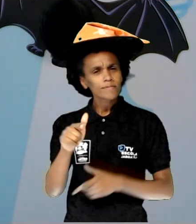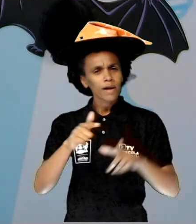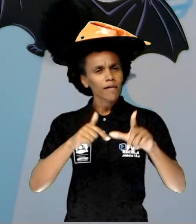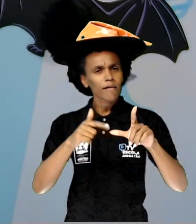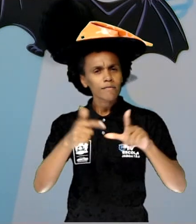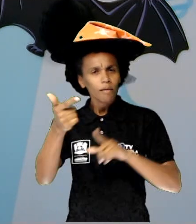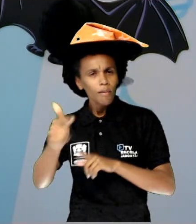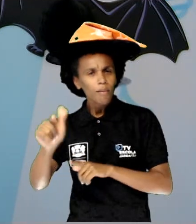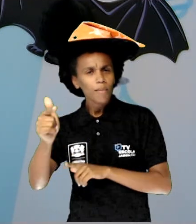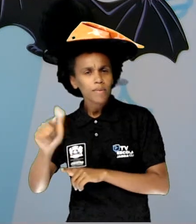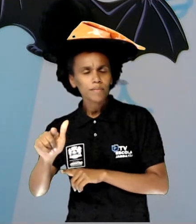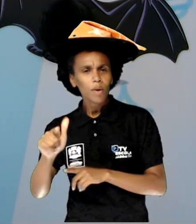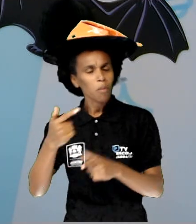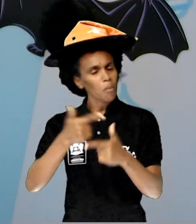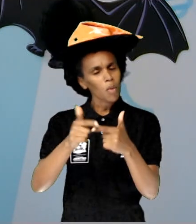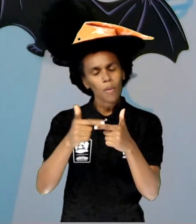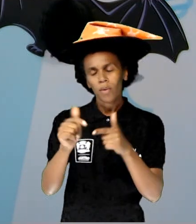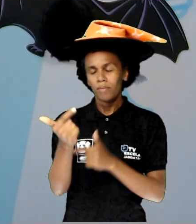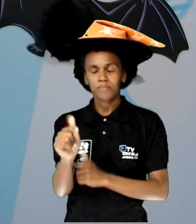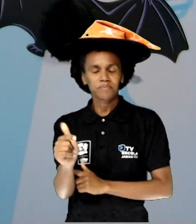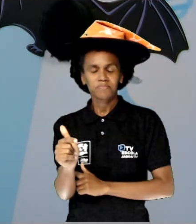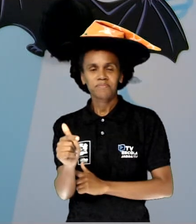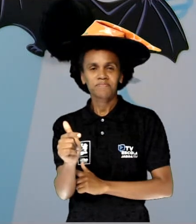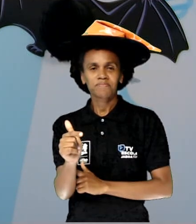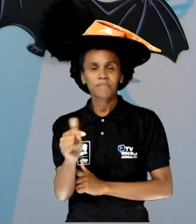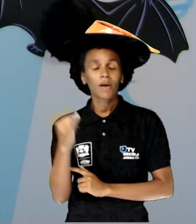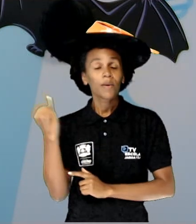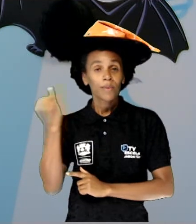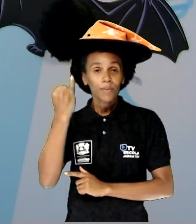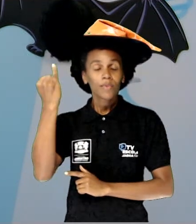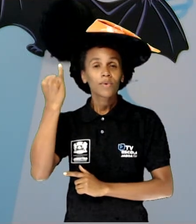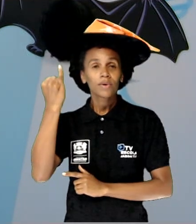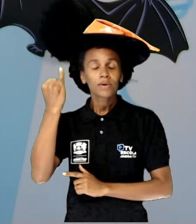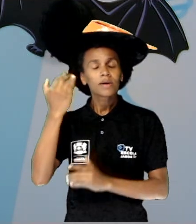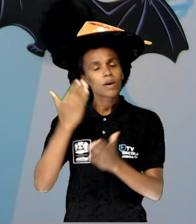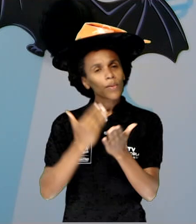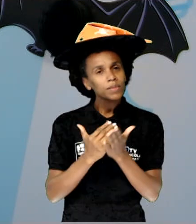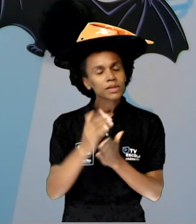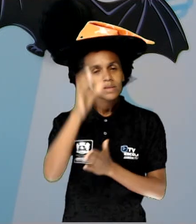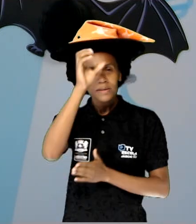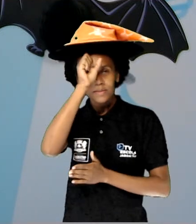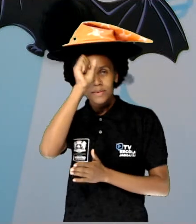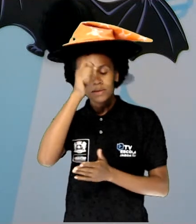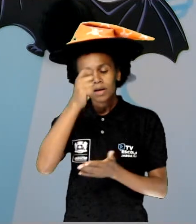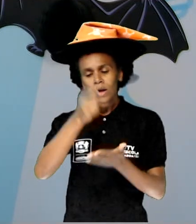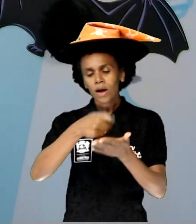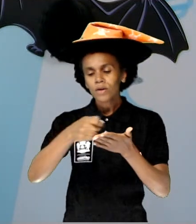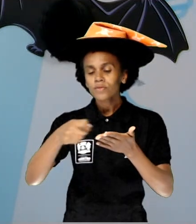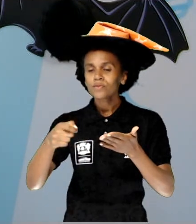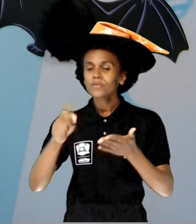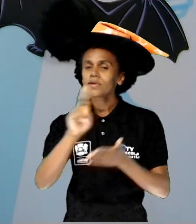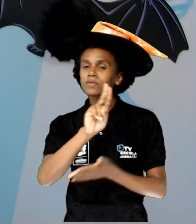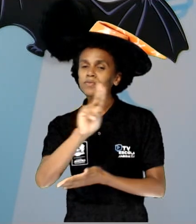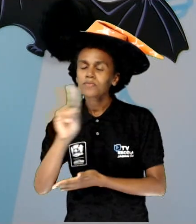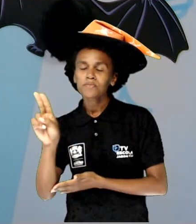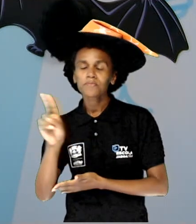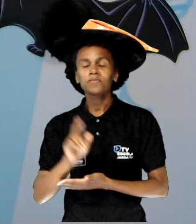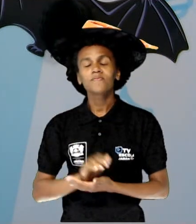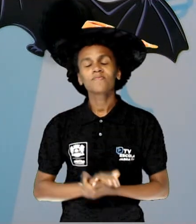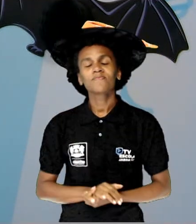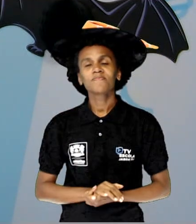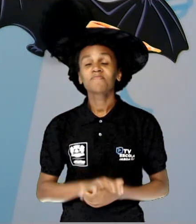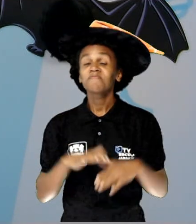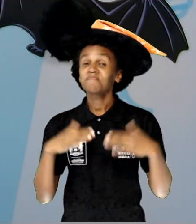porque o importante é a gente começa a aprender a escrita desse nome Mas enfim vamos então